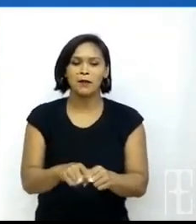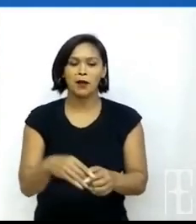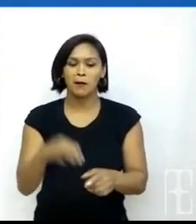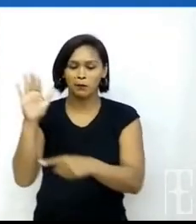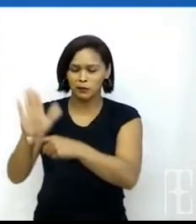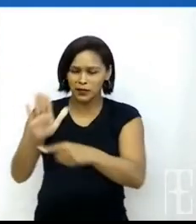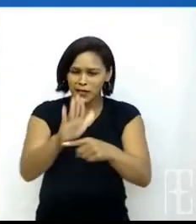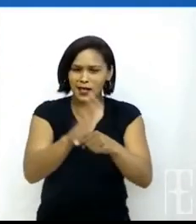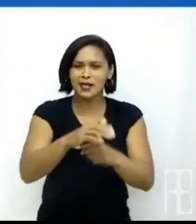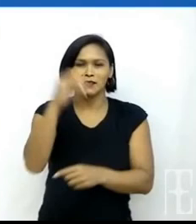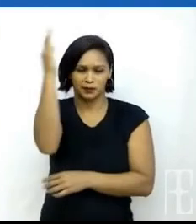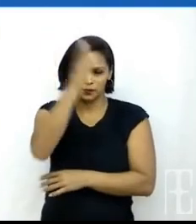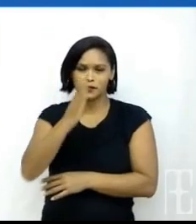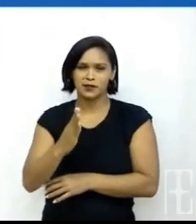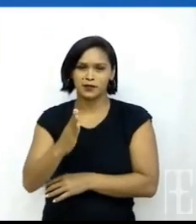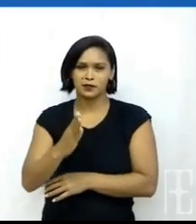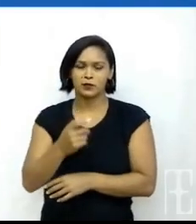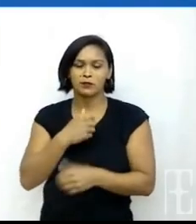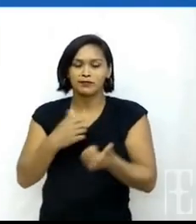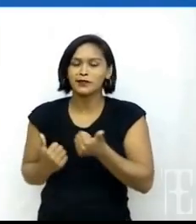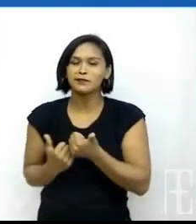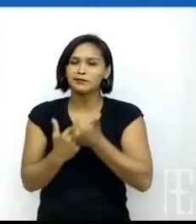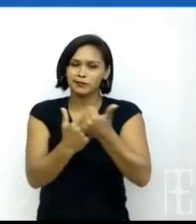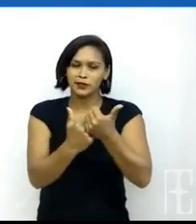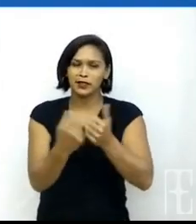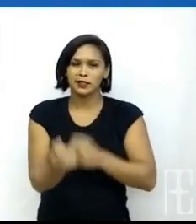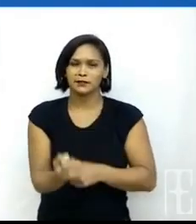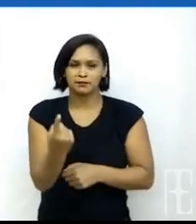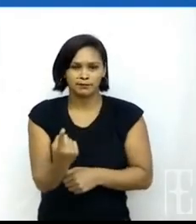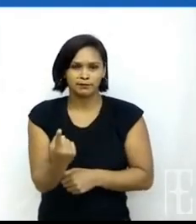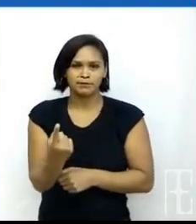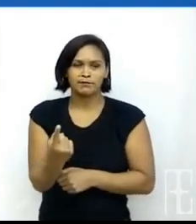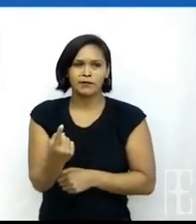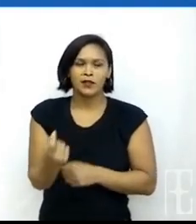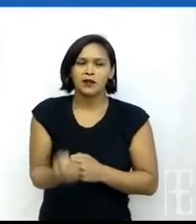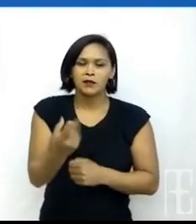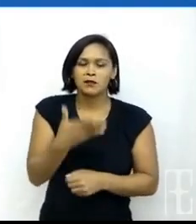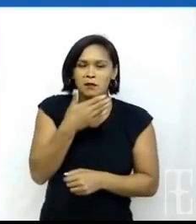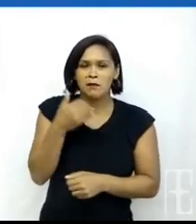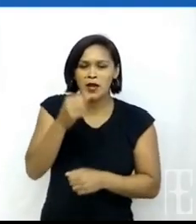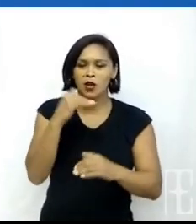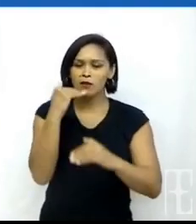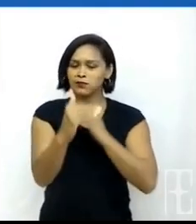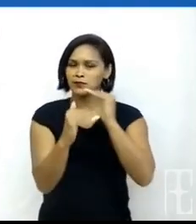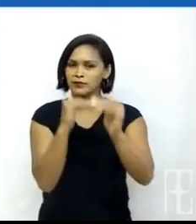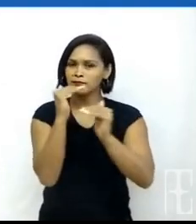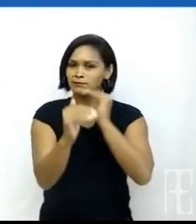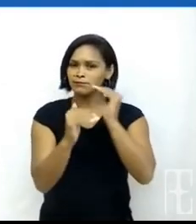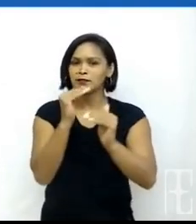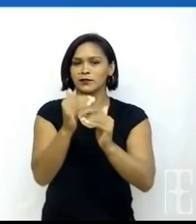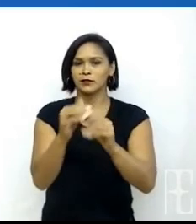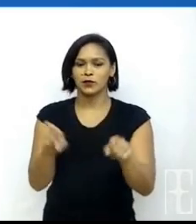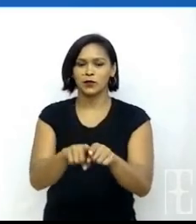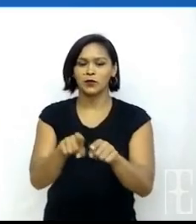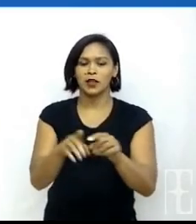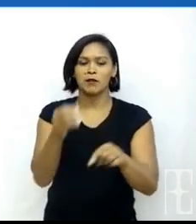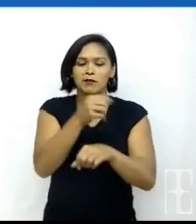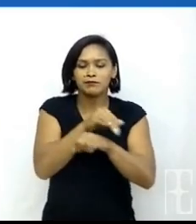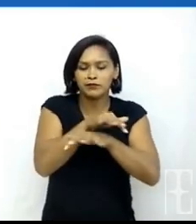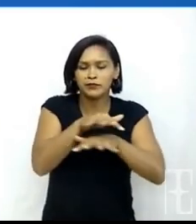Brasil, para uma melhor reconstrução e para